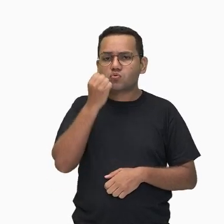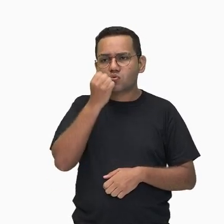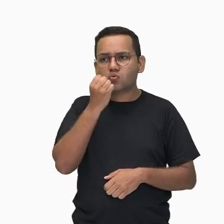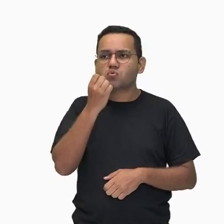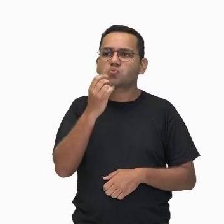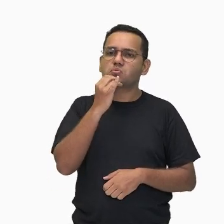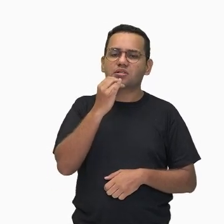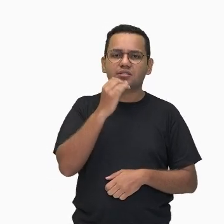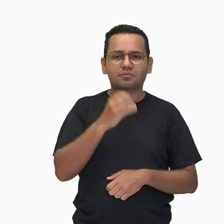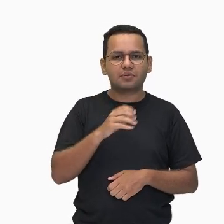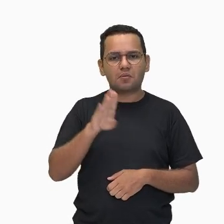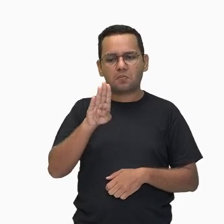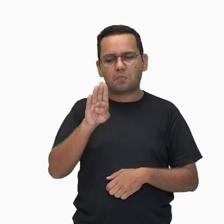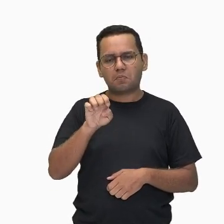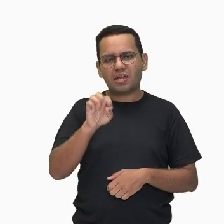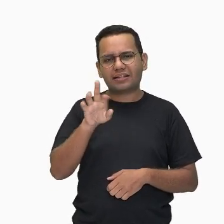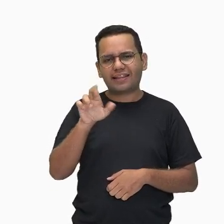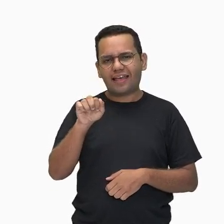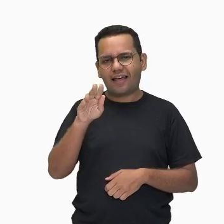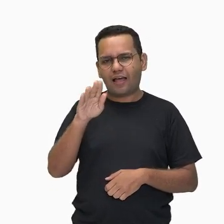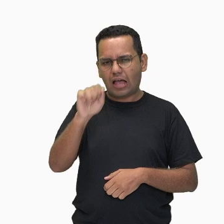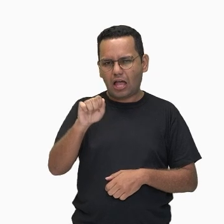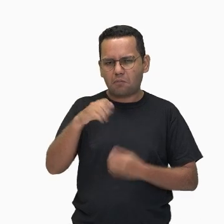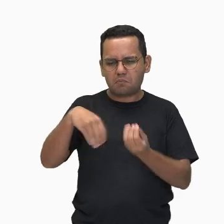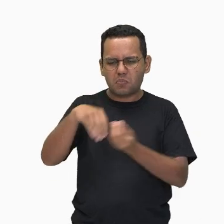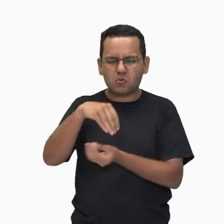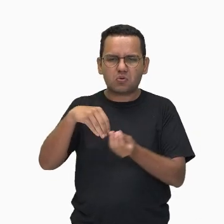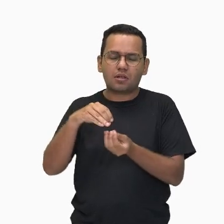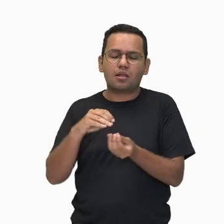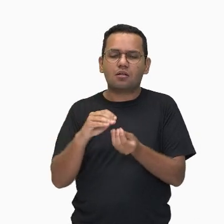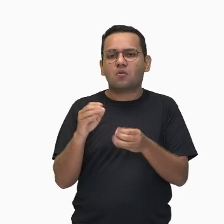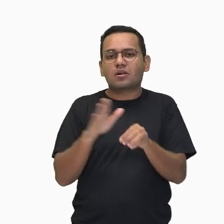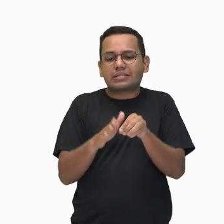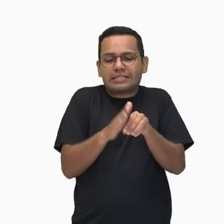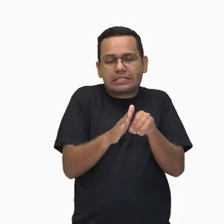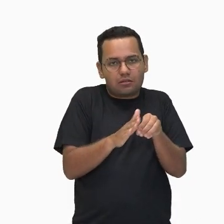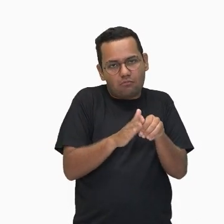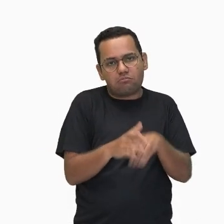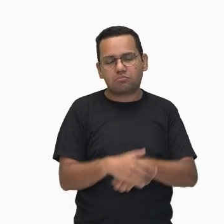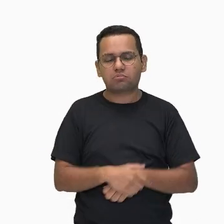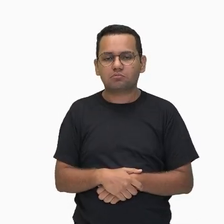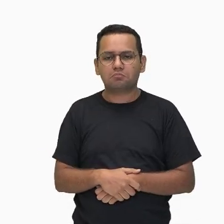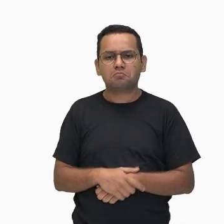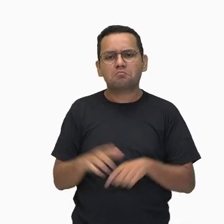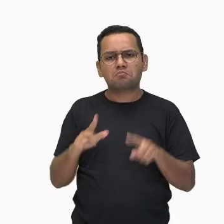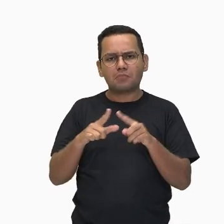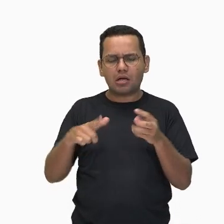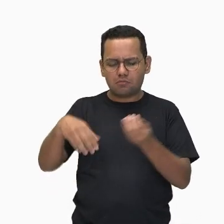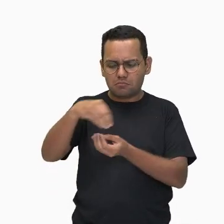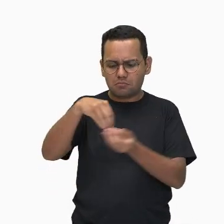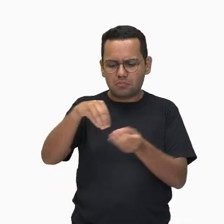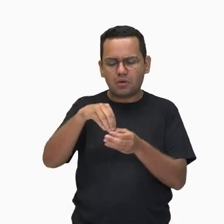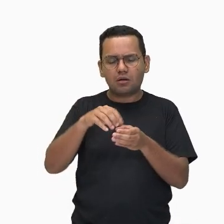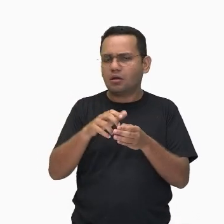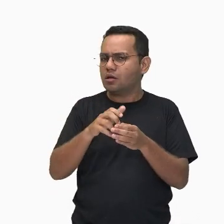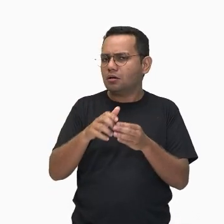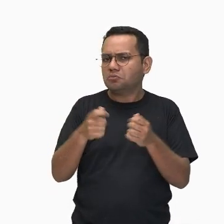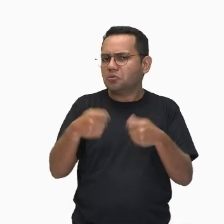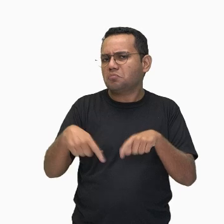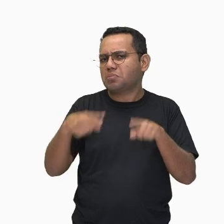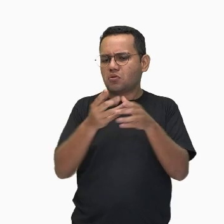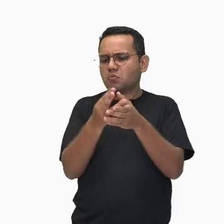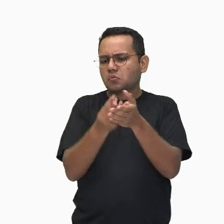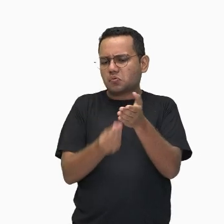de beterraba misturado com cenoura, suco super saudável. Tem gente que toma ele sem filtrar, como é o meu caso, mas tem